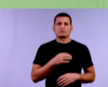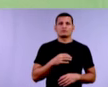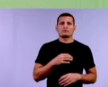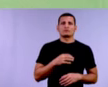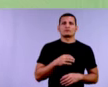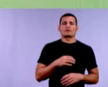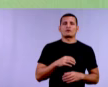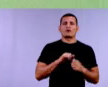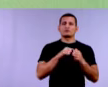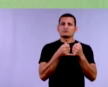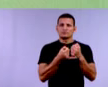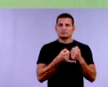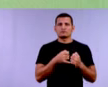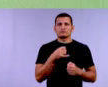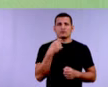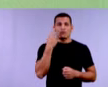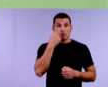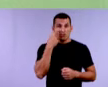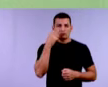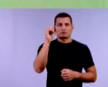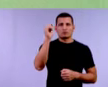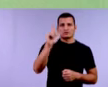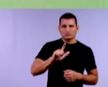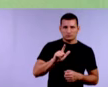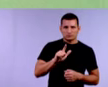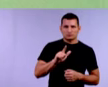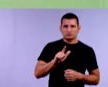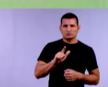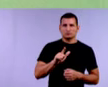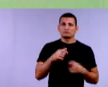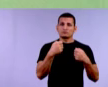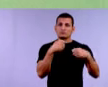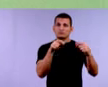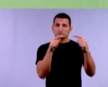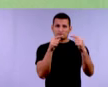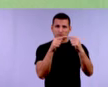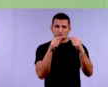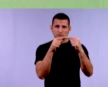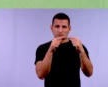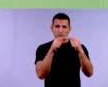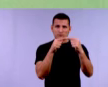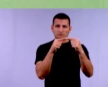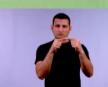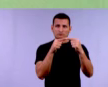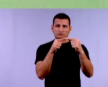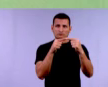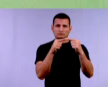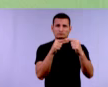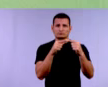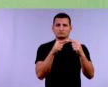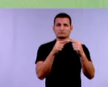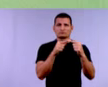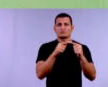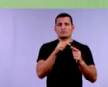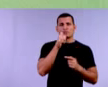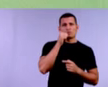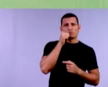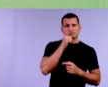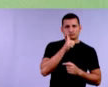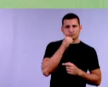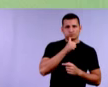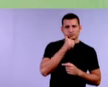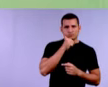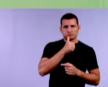olhos azuis de adjetivo, devem concordar quanto ao gênero masculino ou feminino